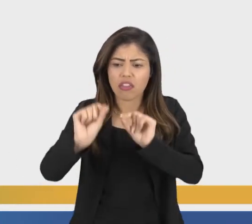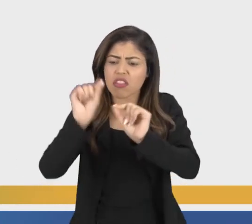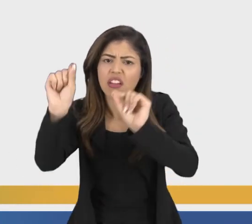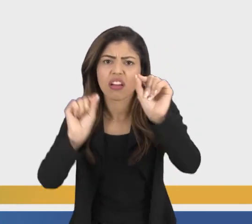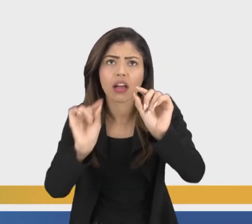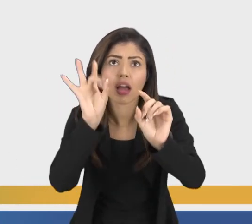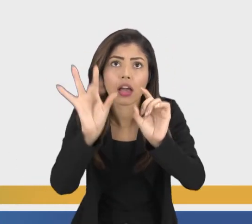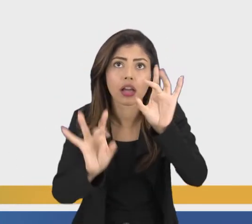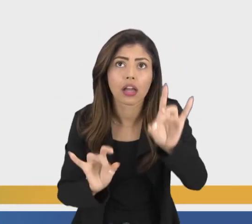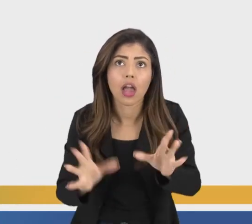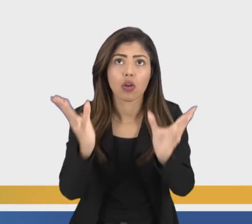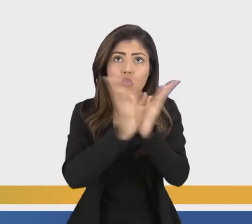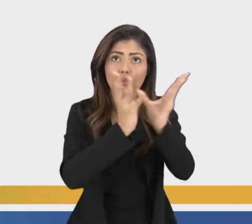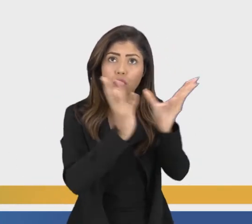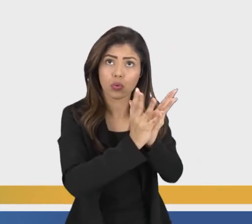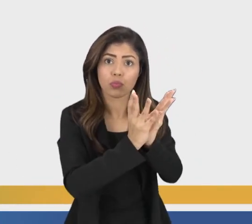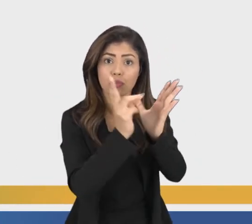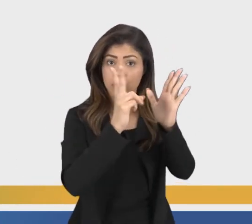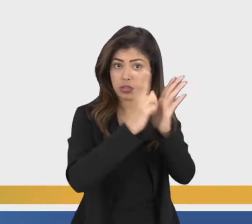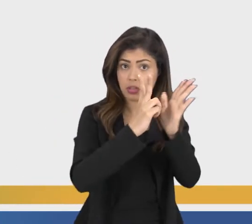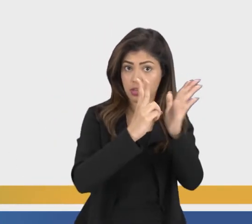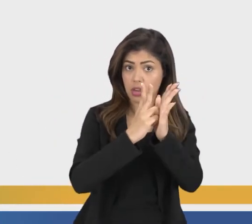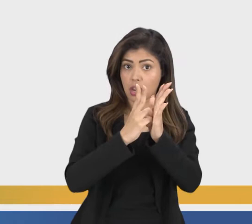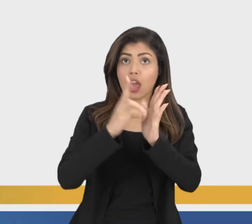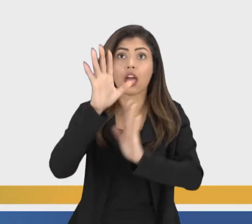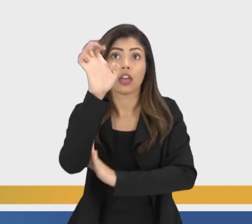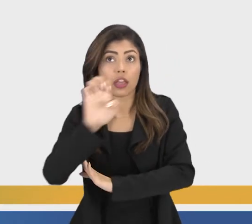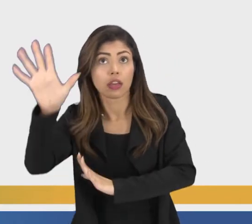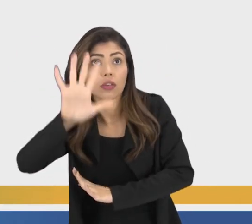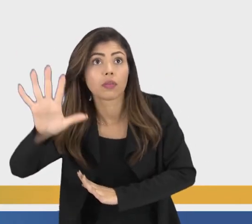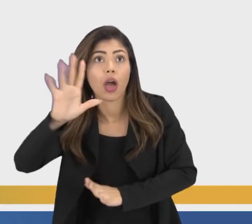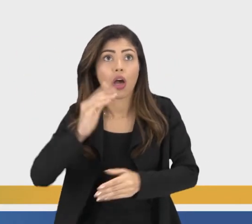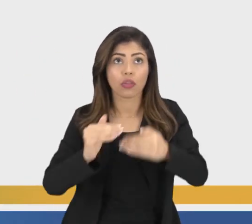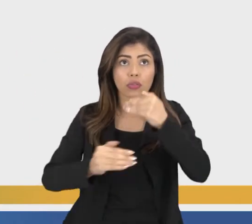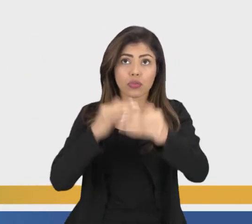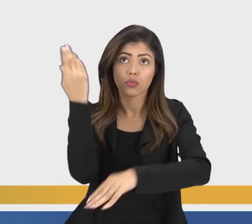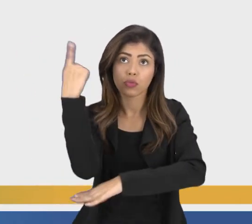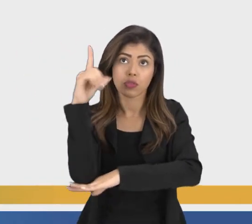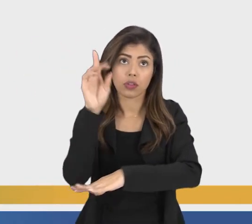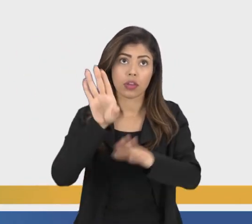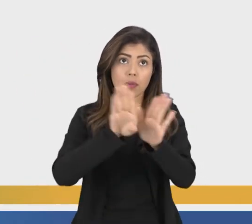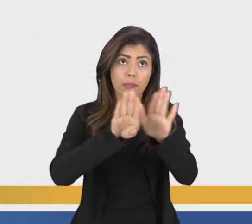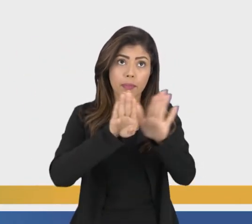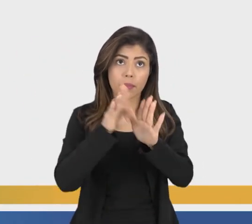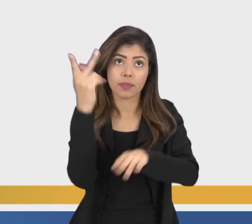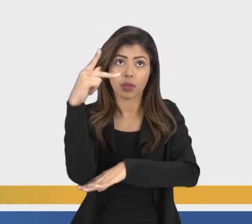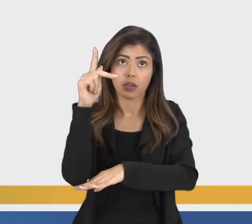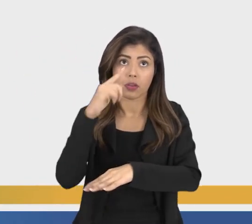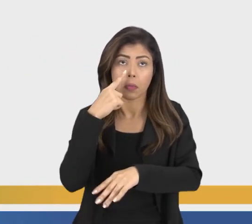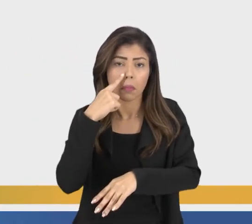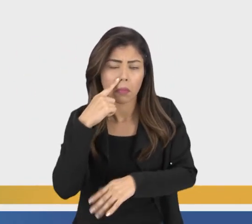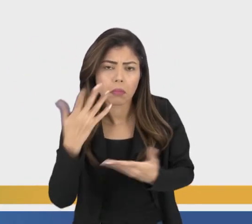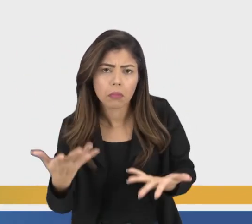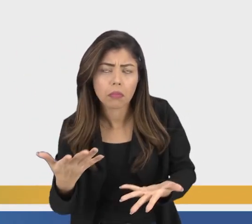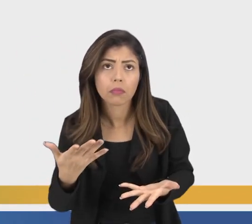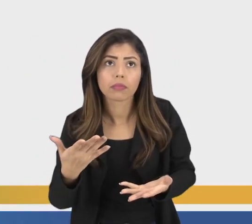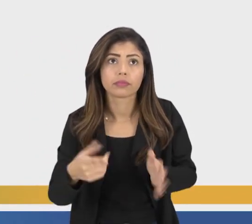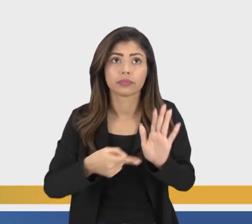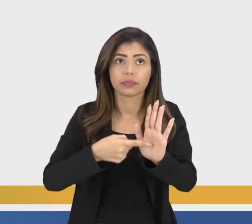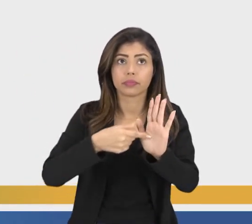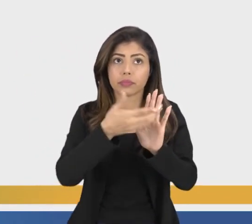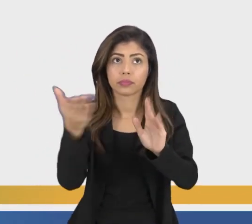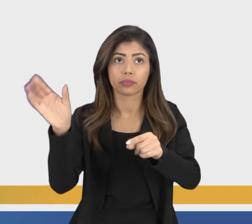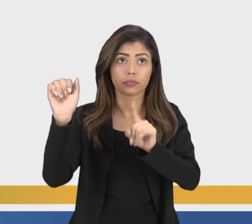dos grupos nativos pelos europeus durante o período analisado são reveladoras